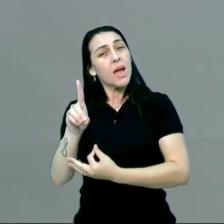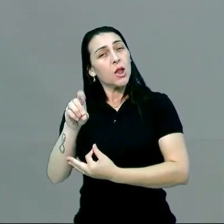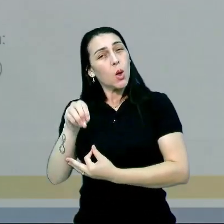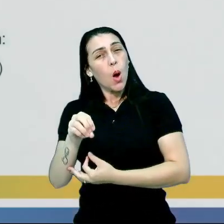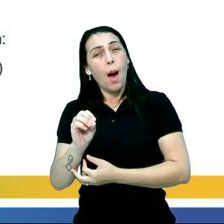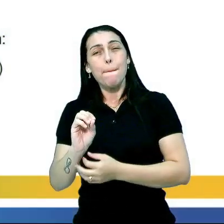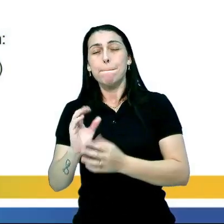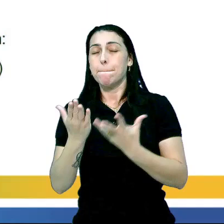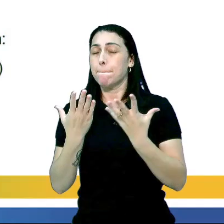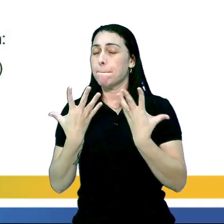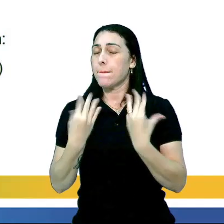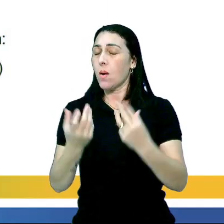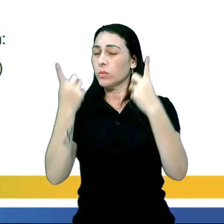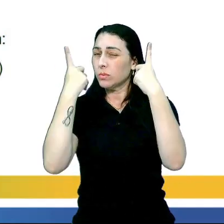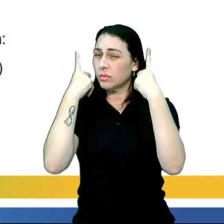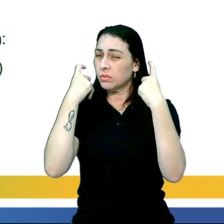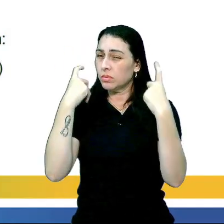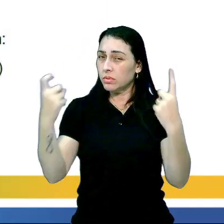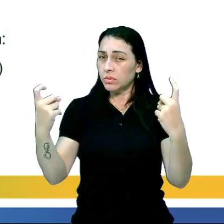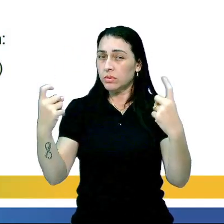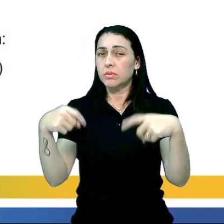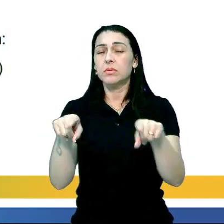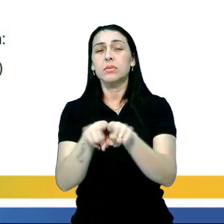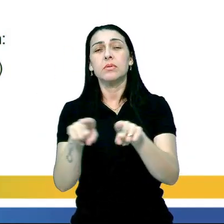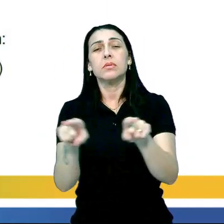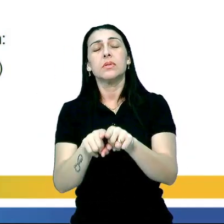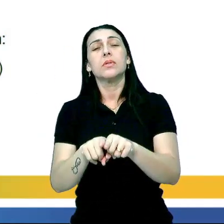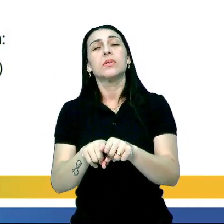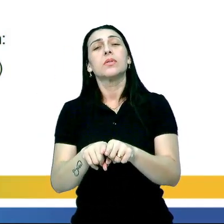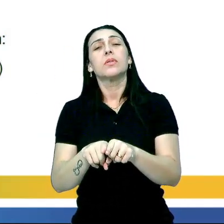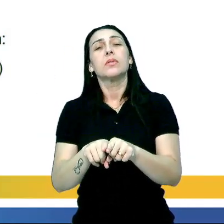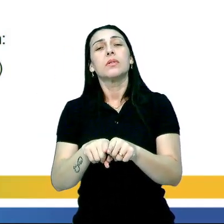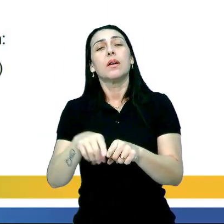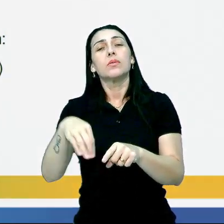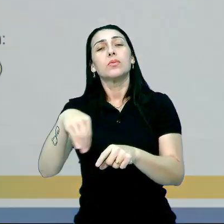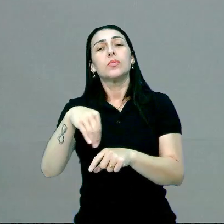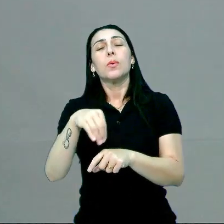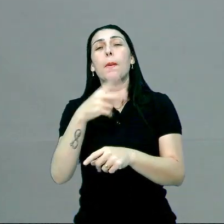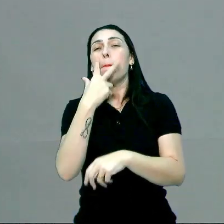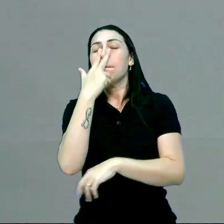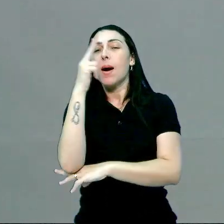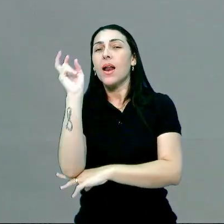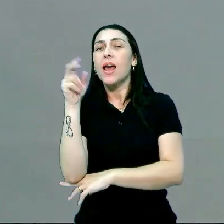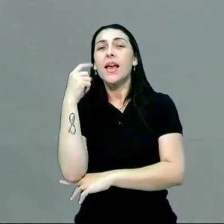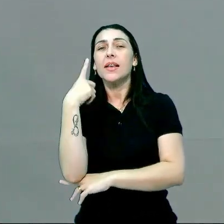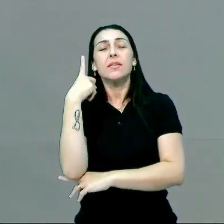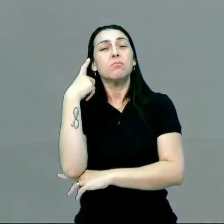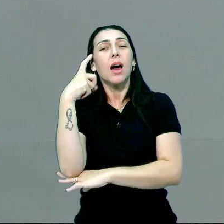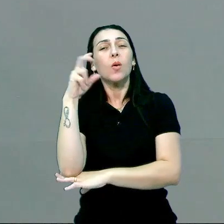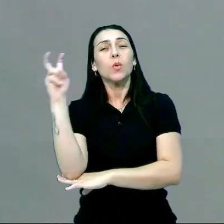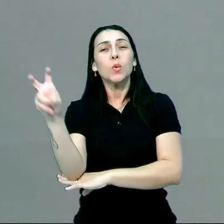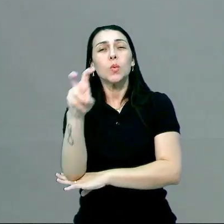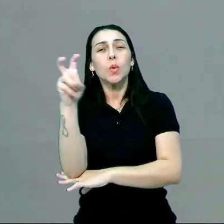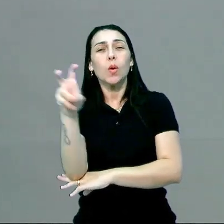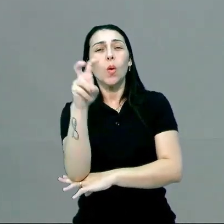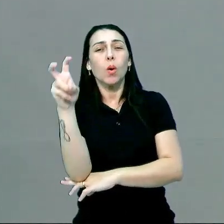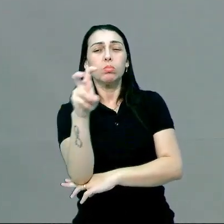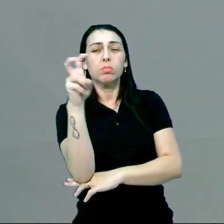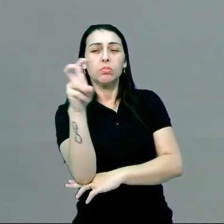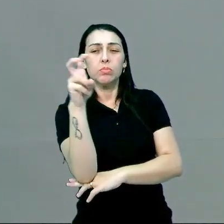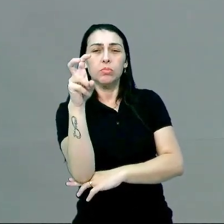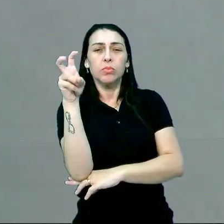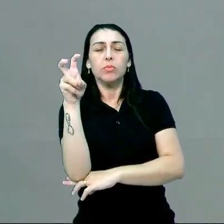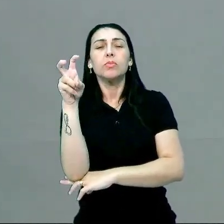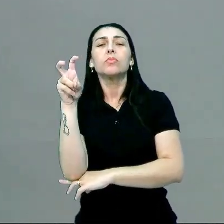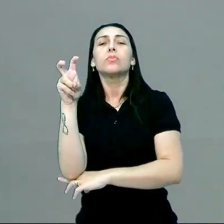é o adjetivo também. Aí ele diz assim, como chocalho de cobra, ou analogia, um chocalho, o barulho